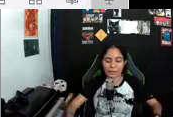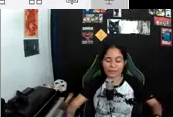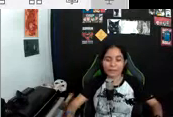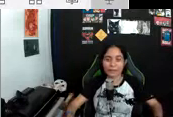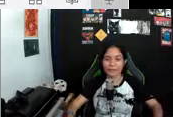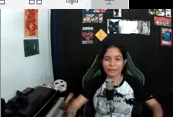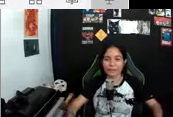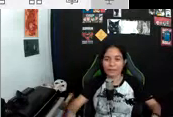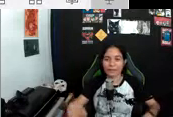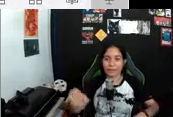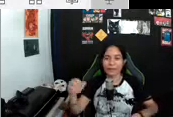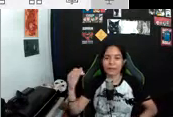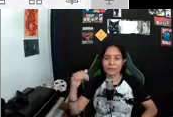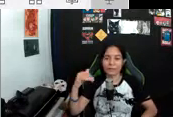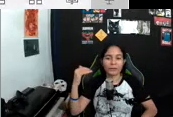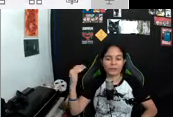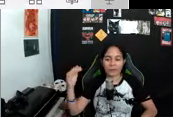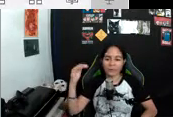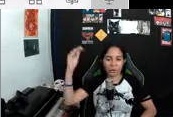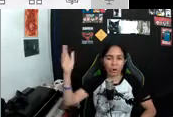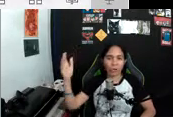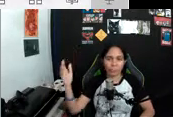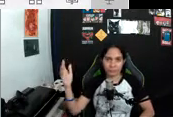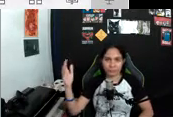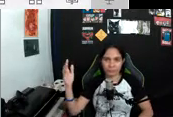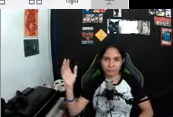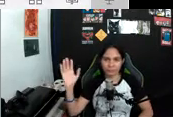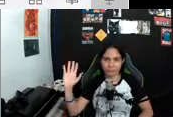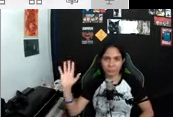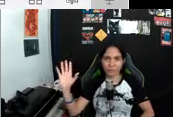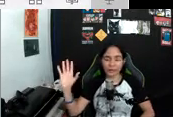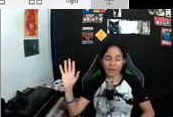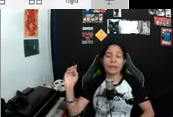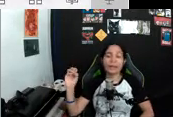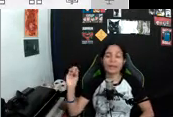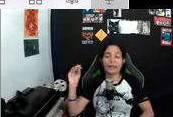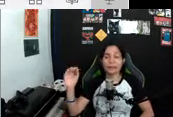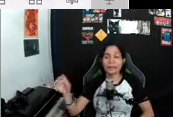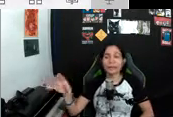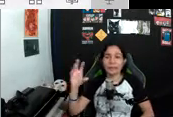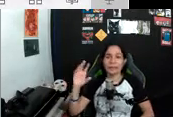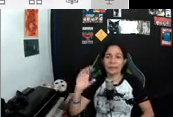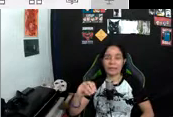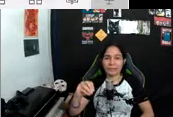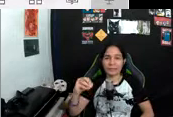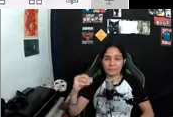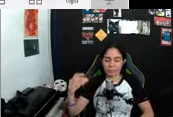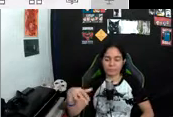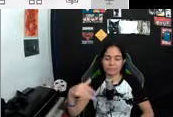fim. Então a gente não está no top, né?